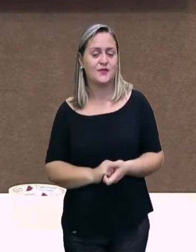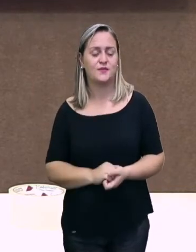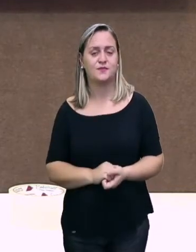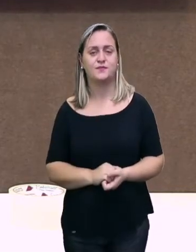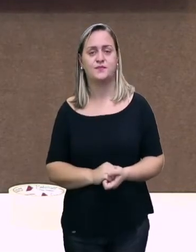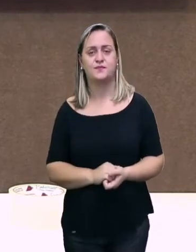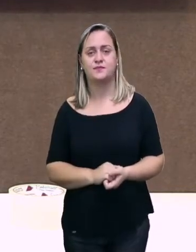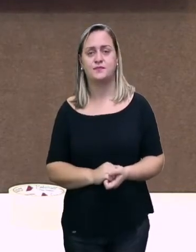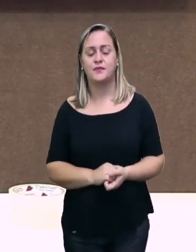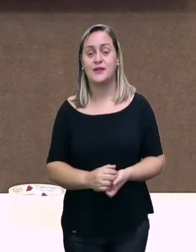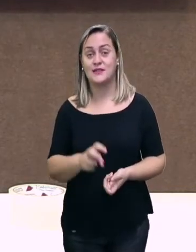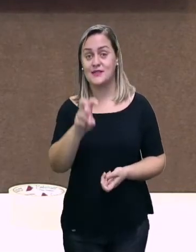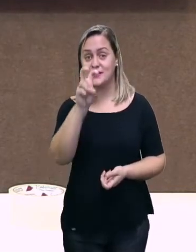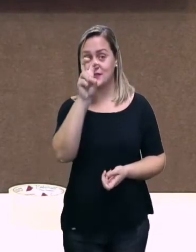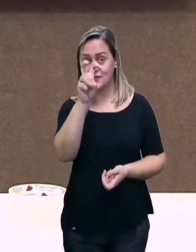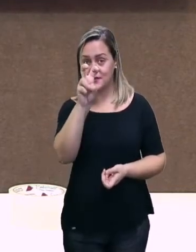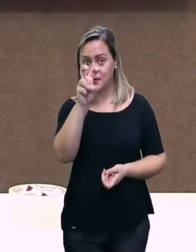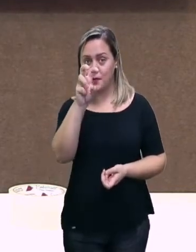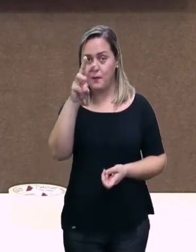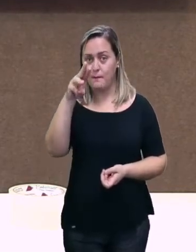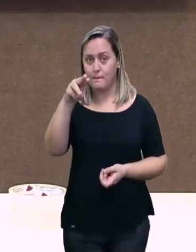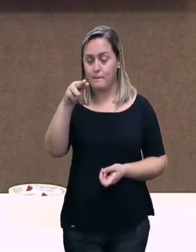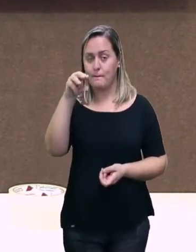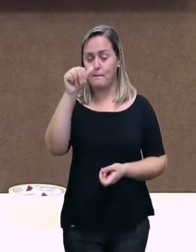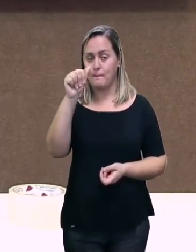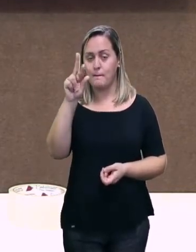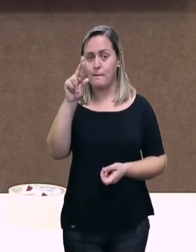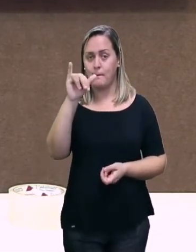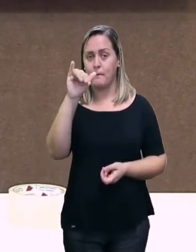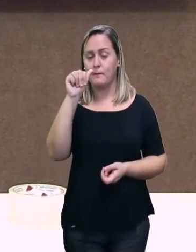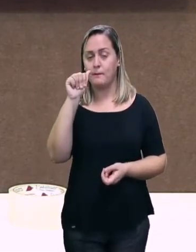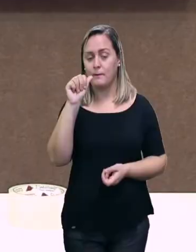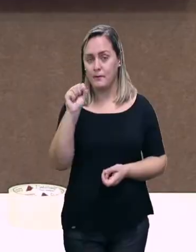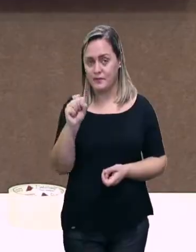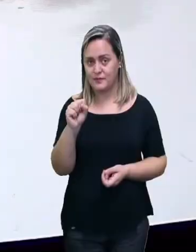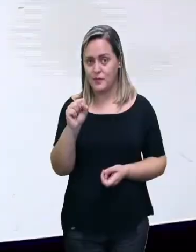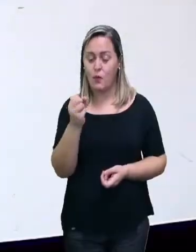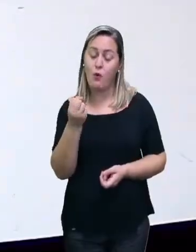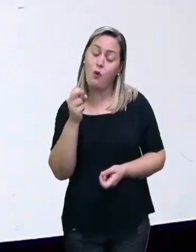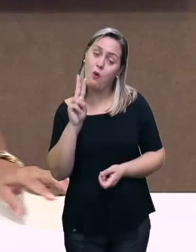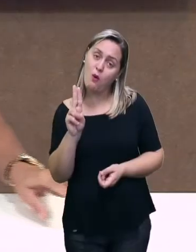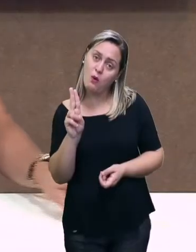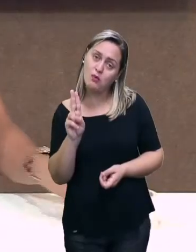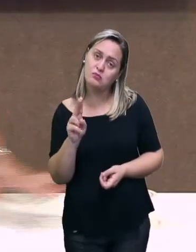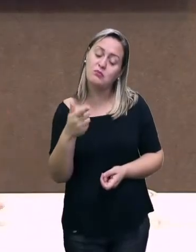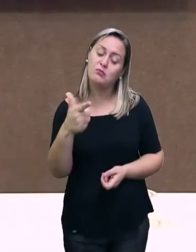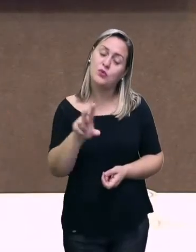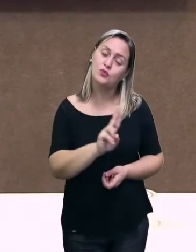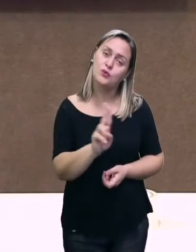Cinco Marias. Gente, a famosa belisca, que está aqui também